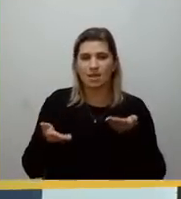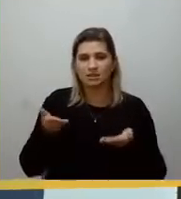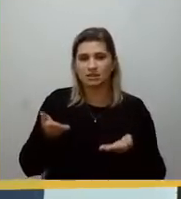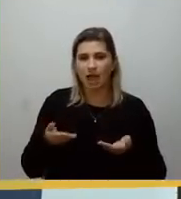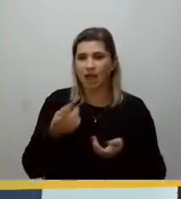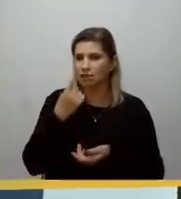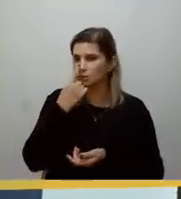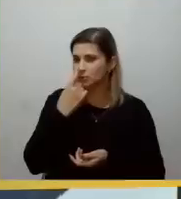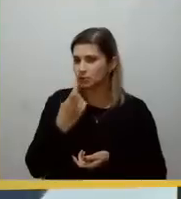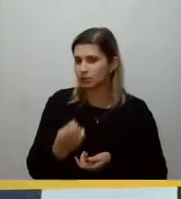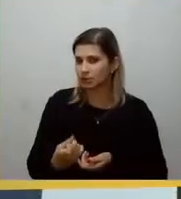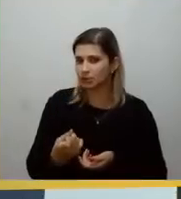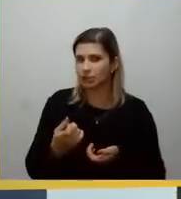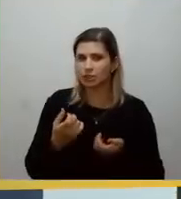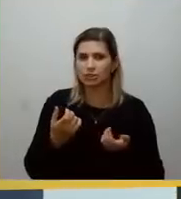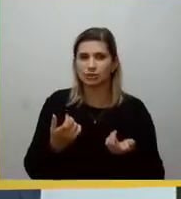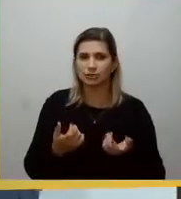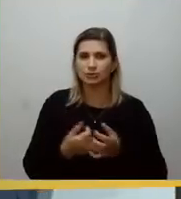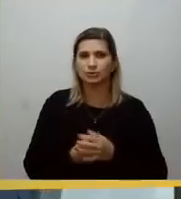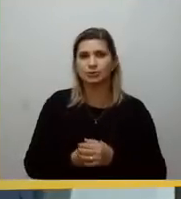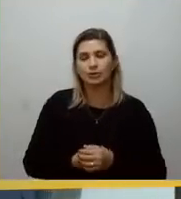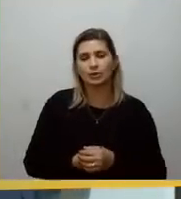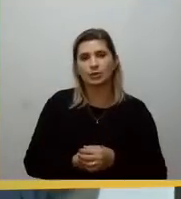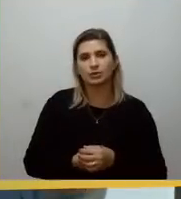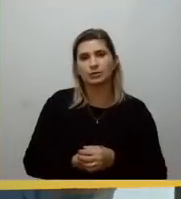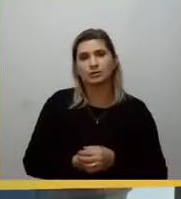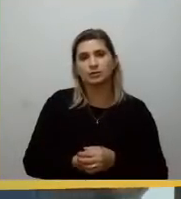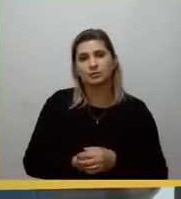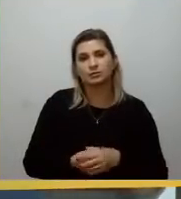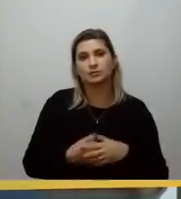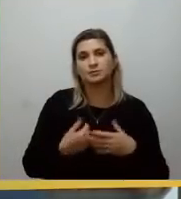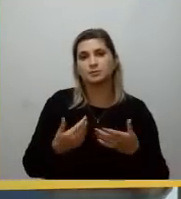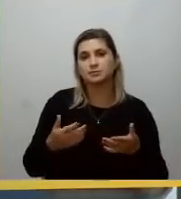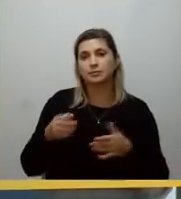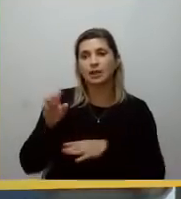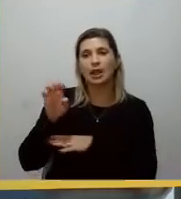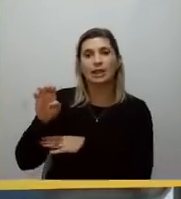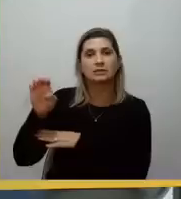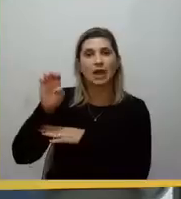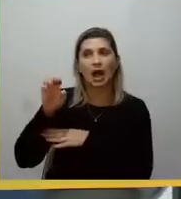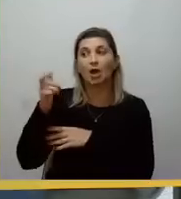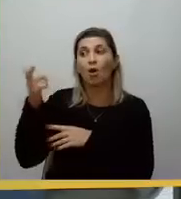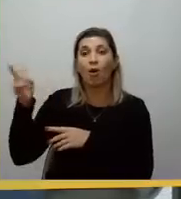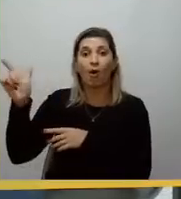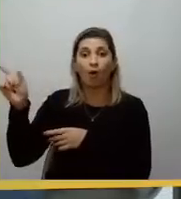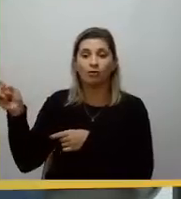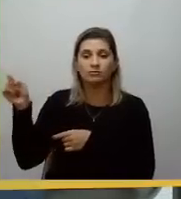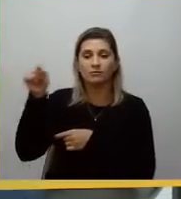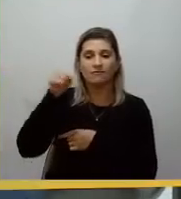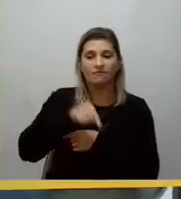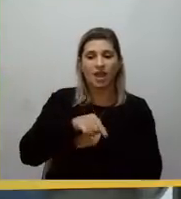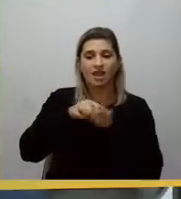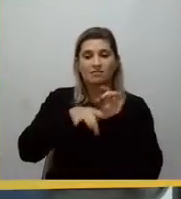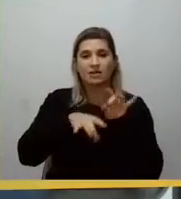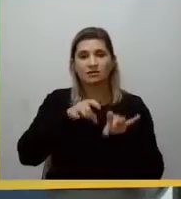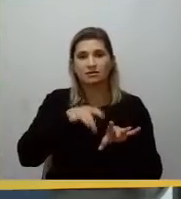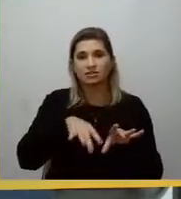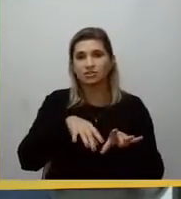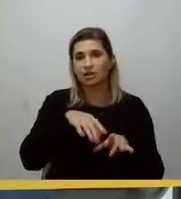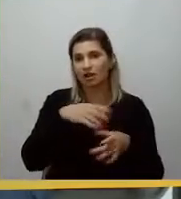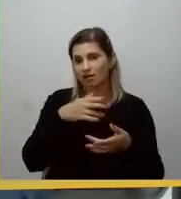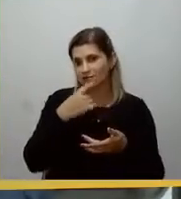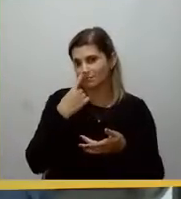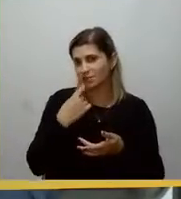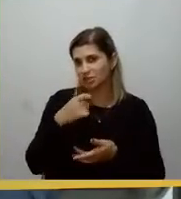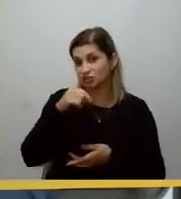e aquela questão de, inclusive, outros estados estarem usando o nosso meio ambiente aqui. Mas